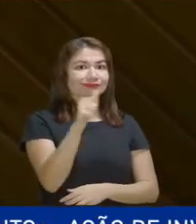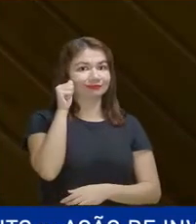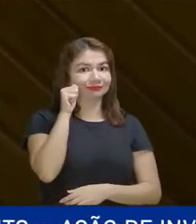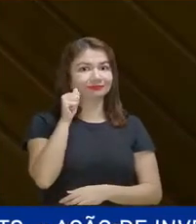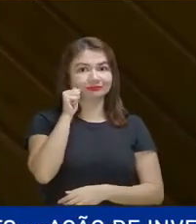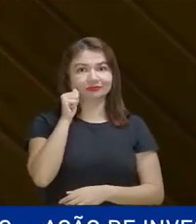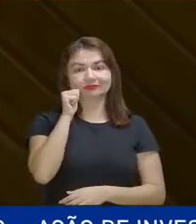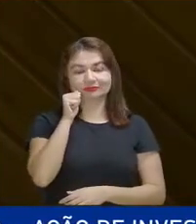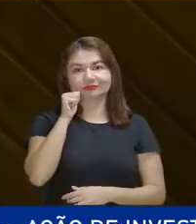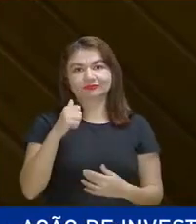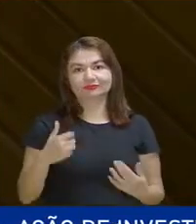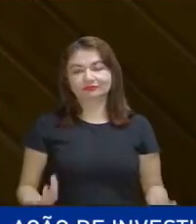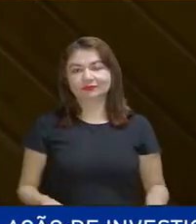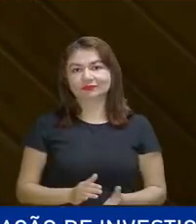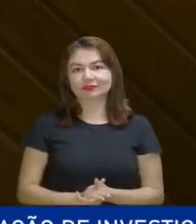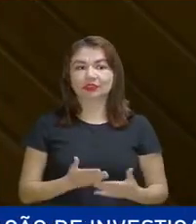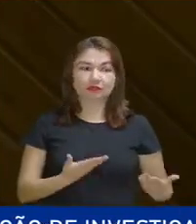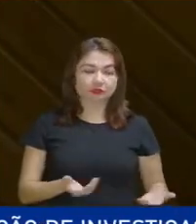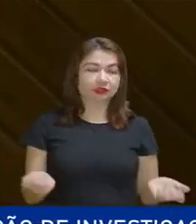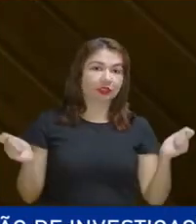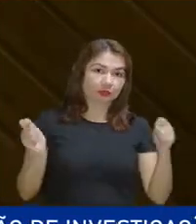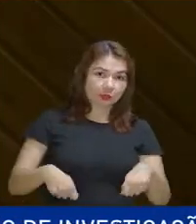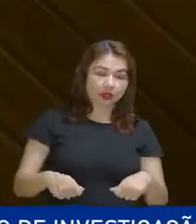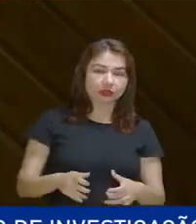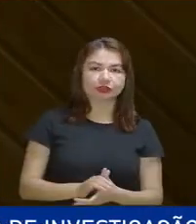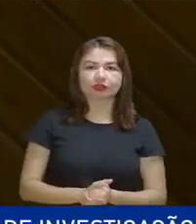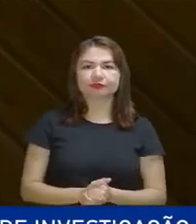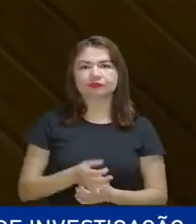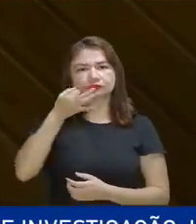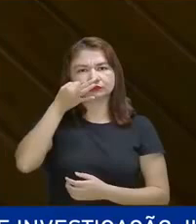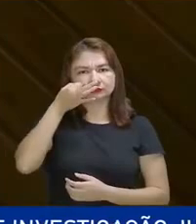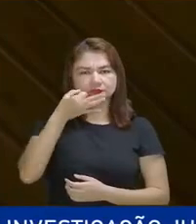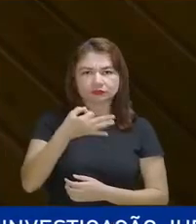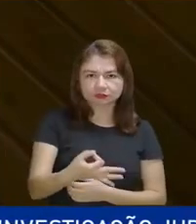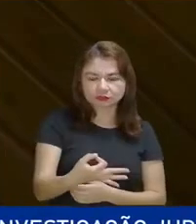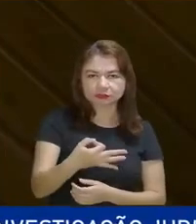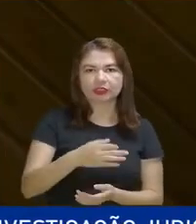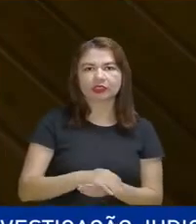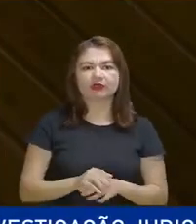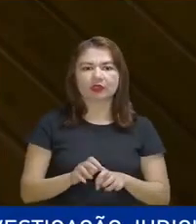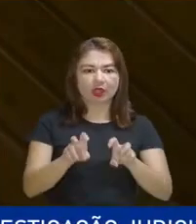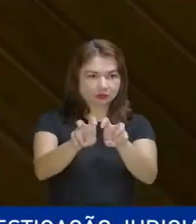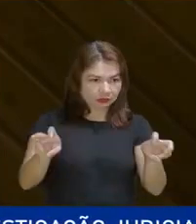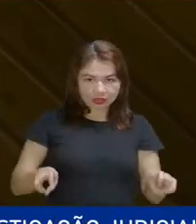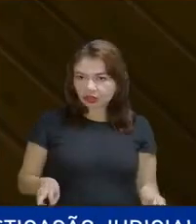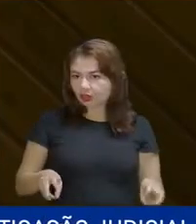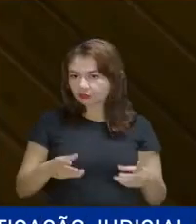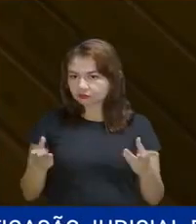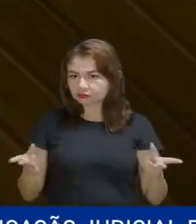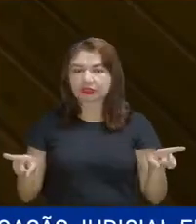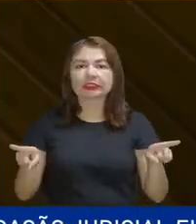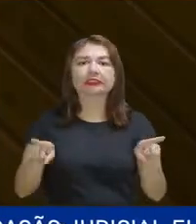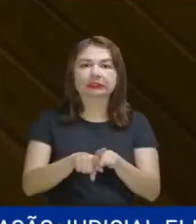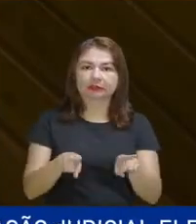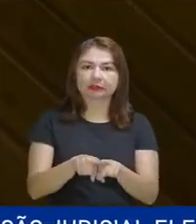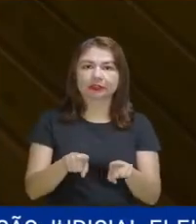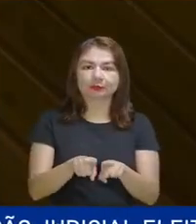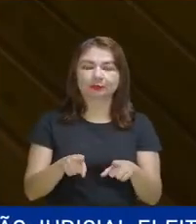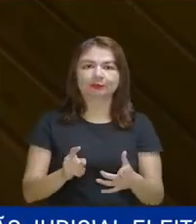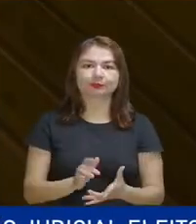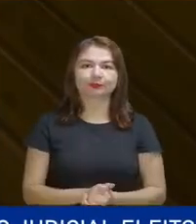porque Vossa Excelência pode verificar, e os demais magistrados, que pensando